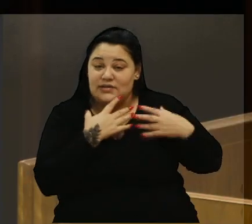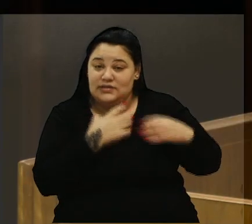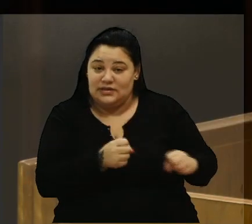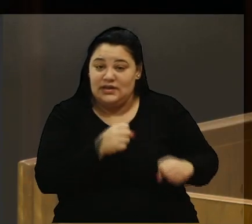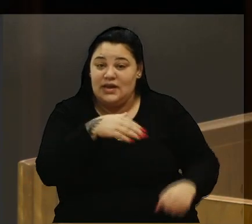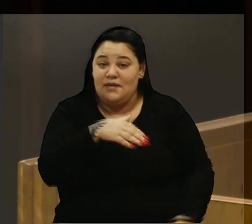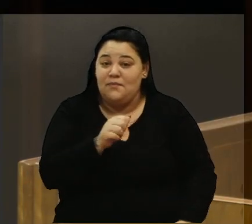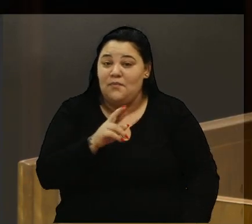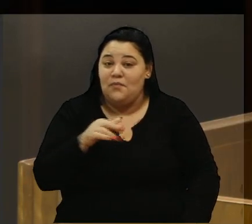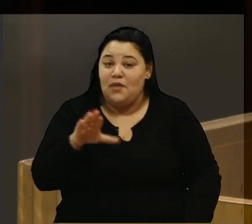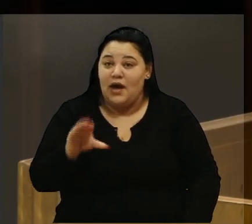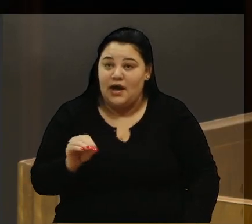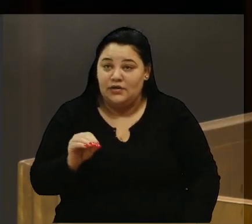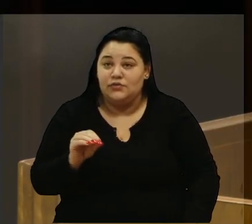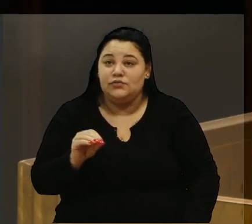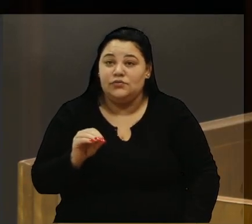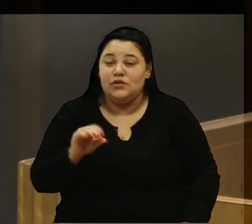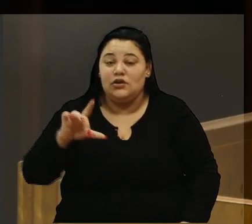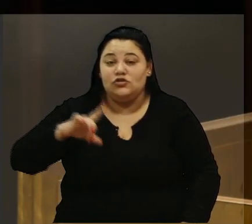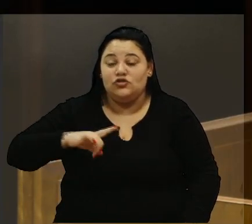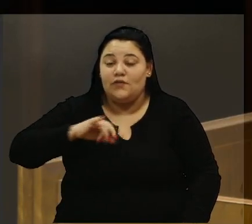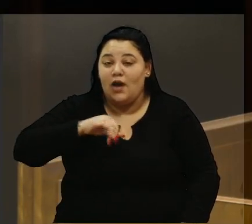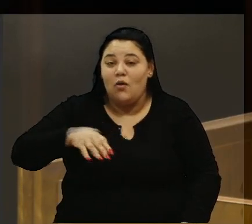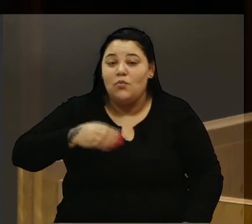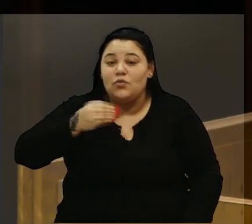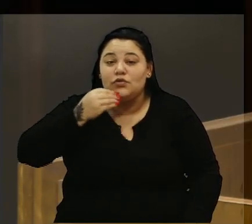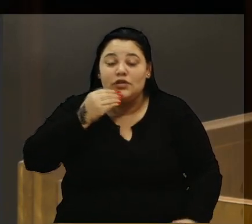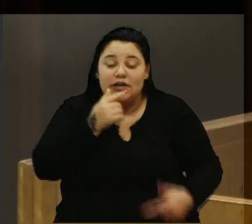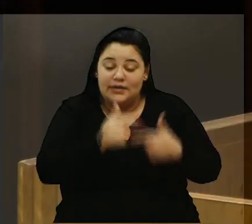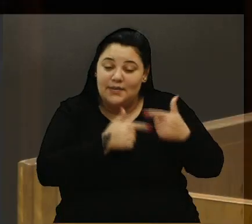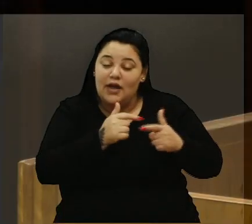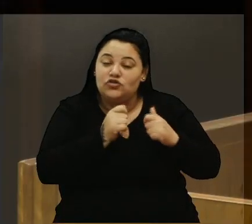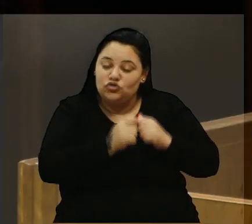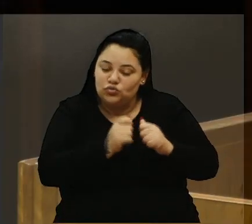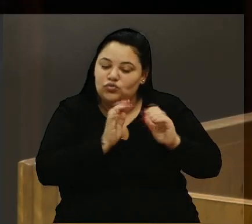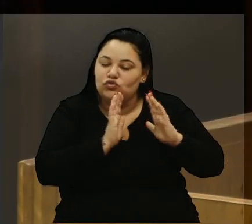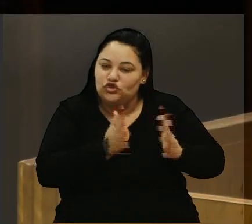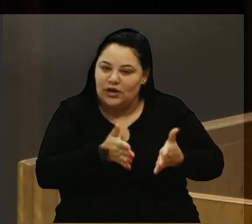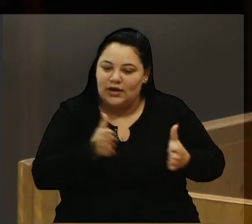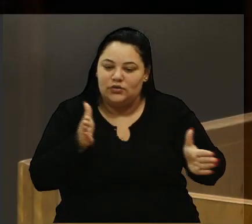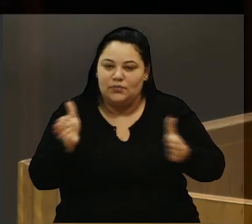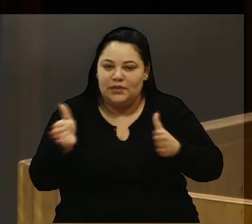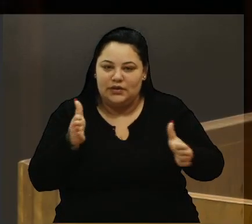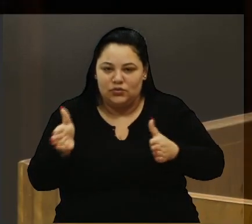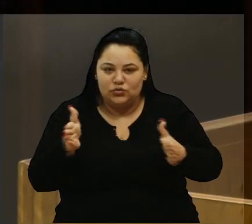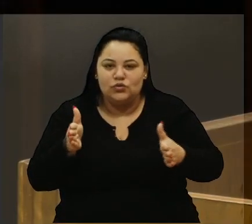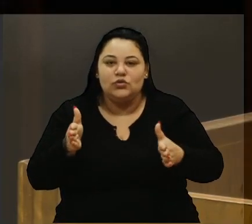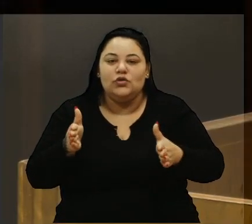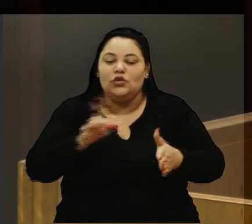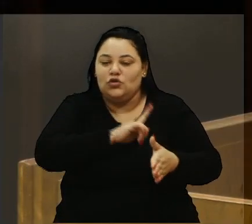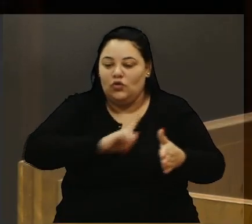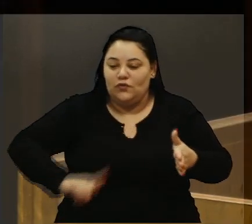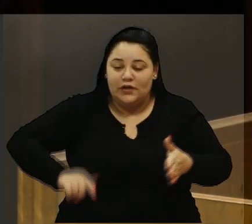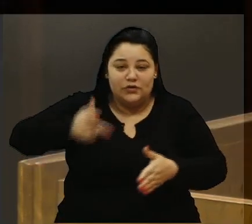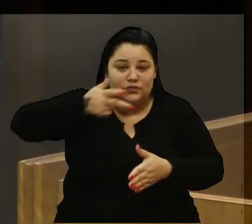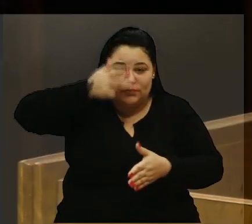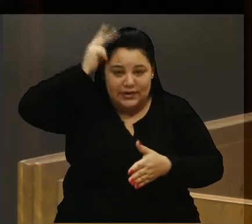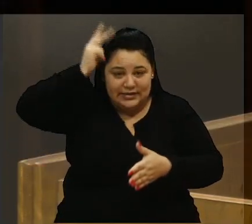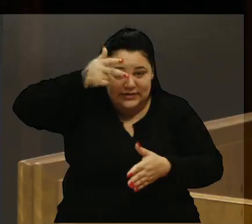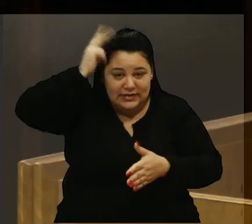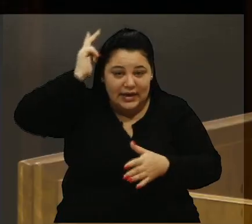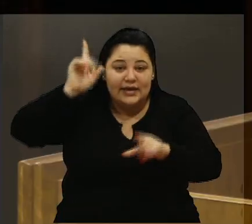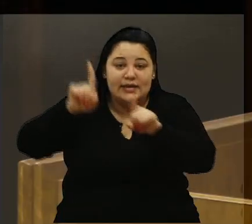Mário Tadeucci, com quem eu tive a oportunidade de trabalhar no período do Cassina comigo, de vice-prefeito,